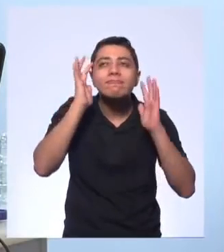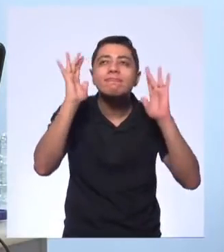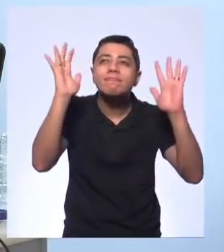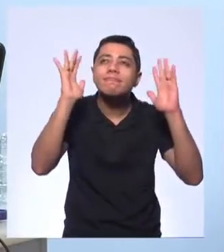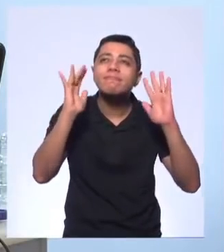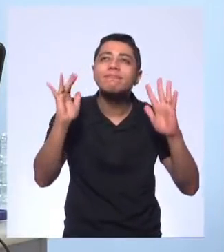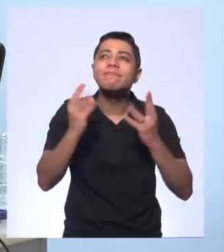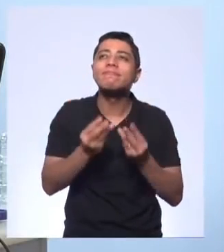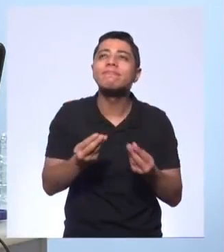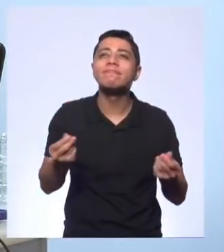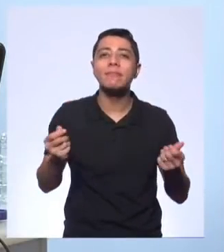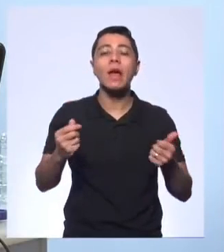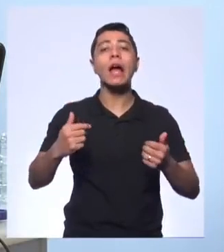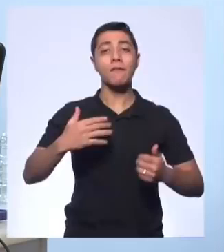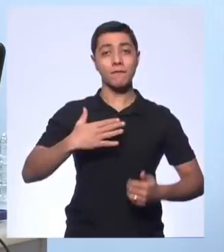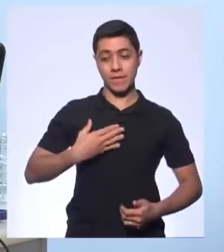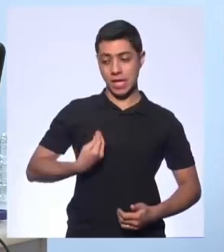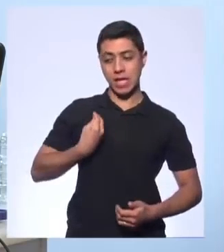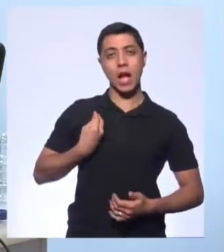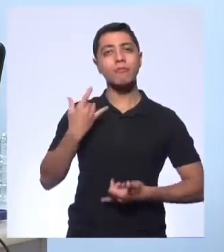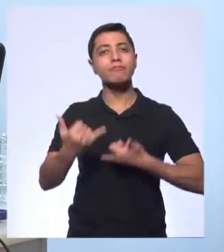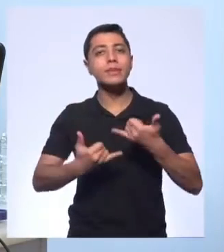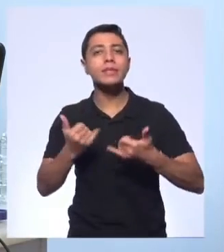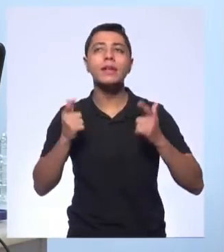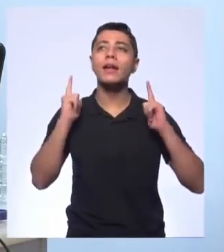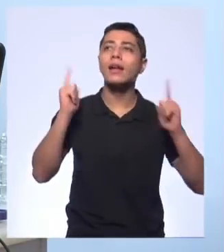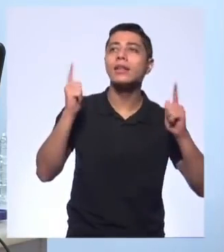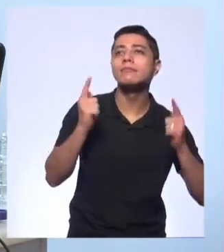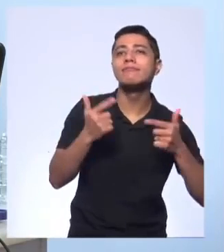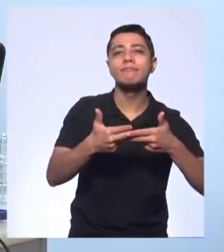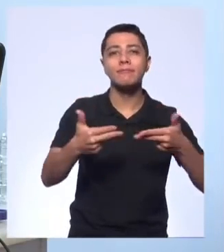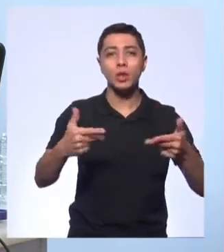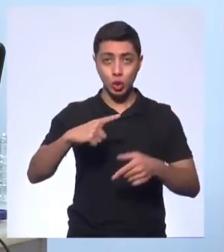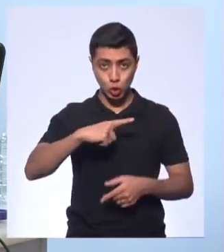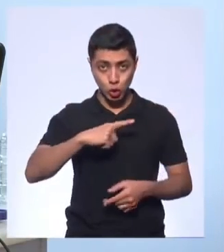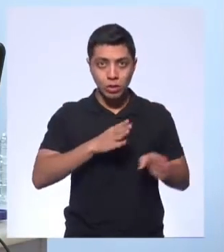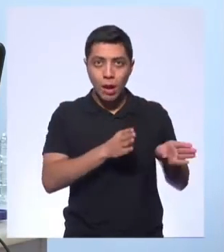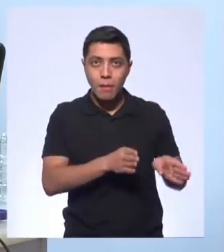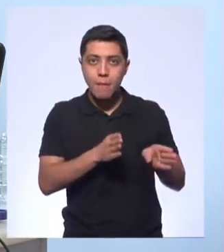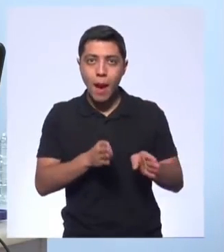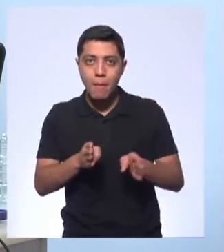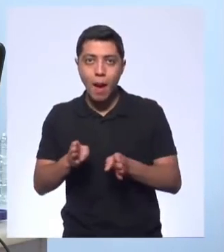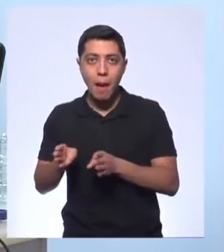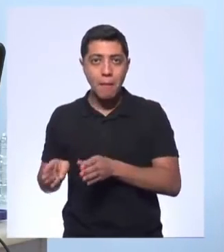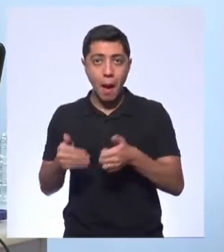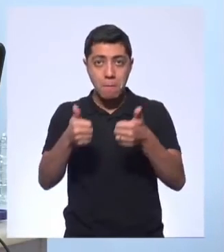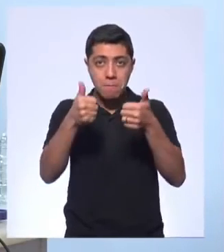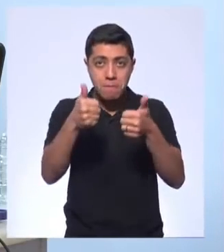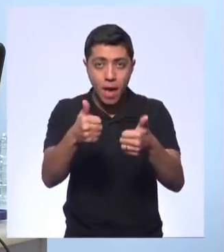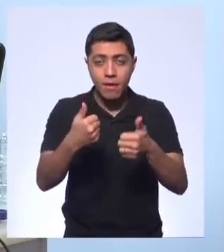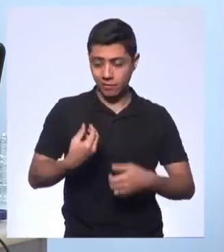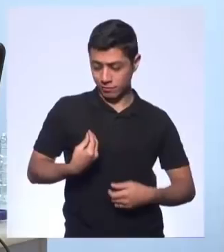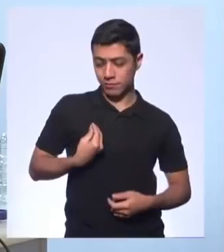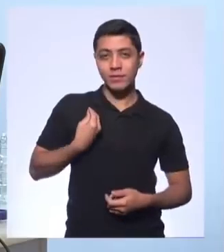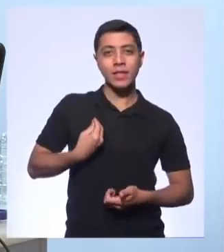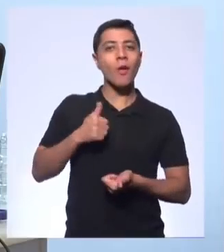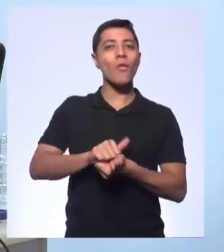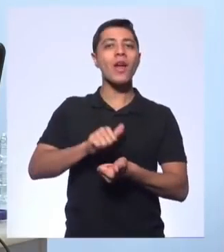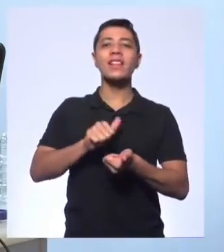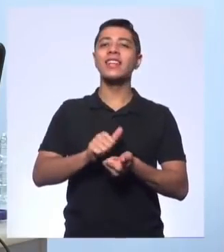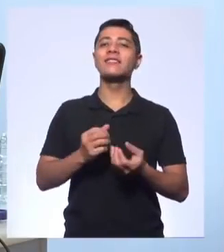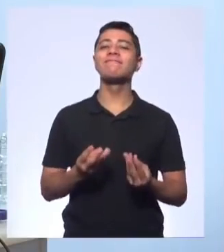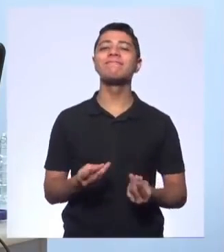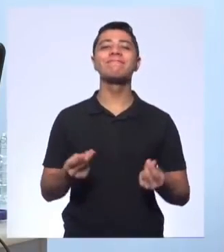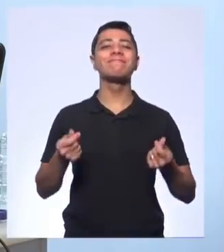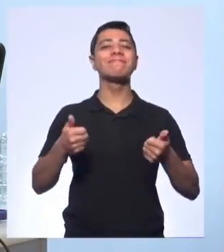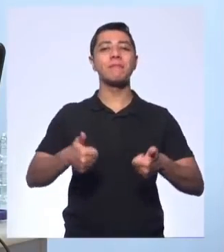gera um contexto onde você consegue ter uma qualidade de vida melhor, né? E aí, quando a gente fala